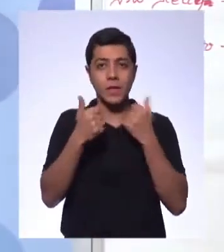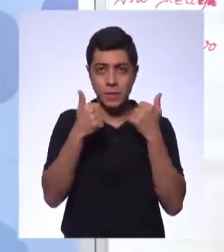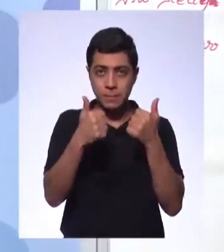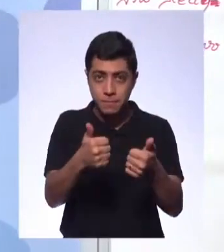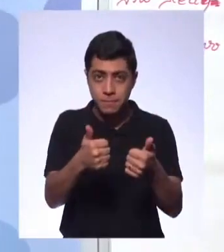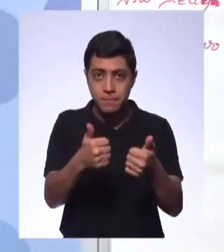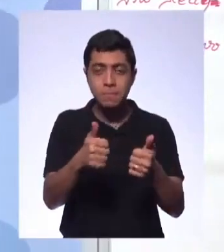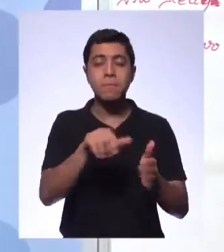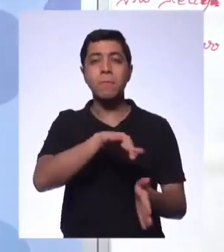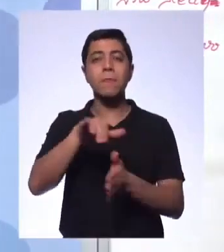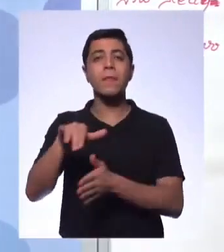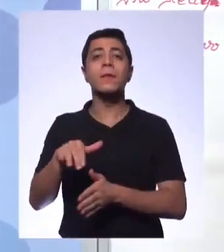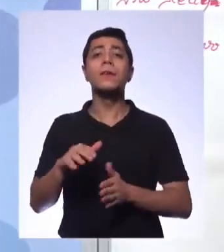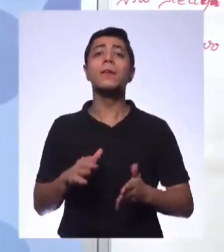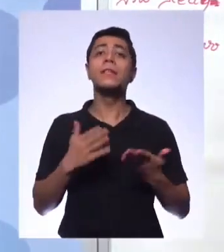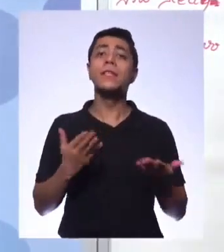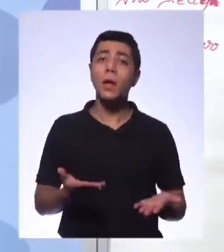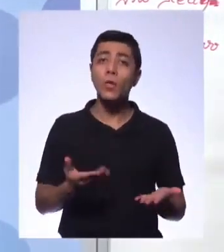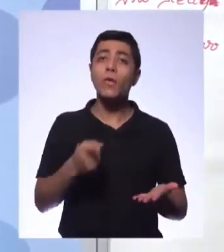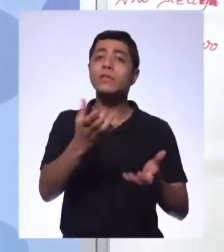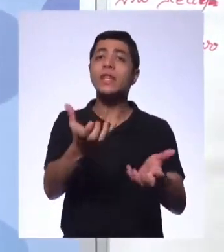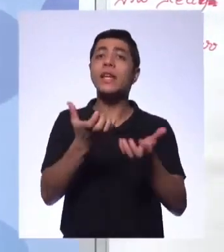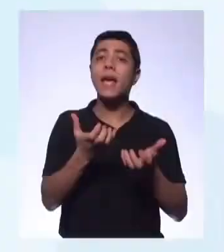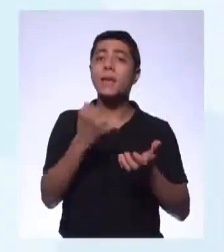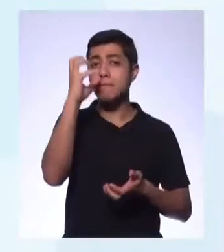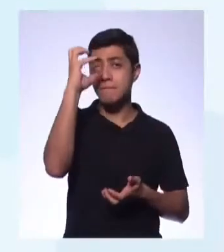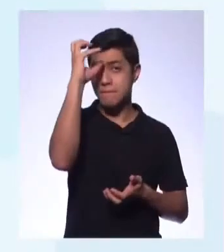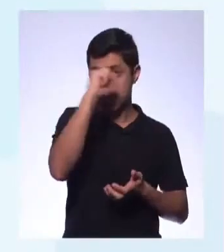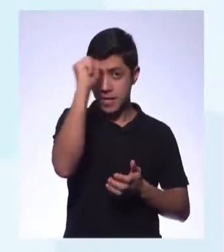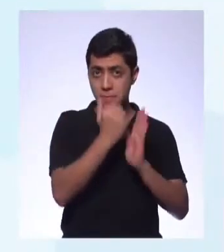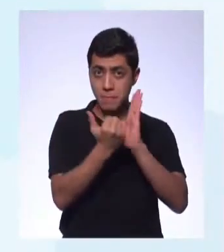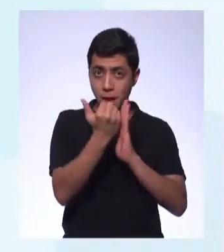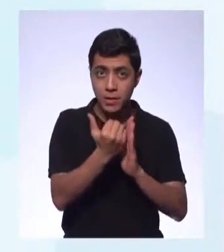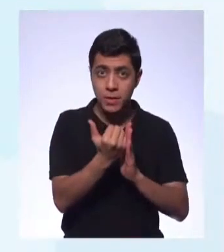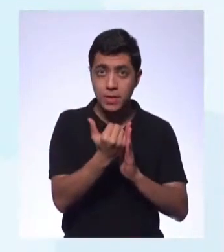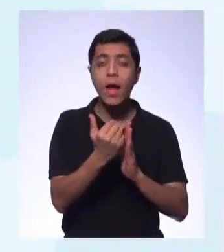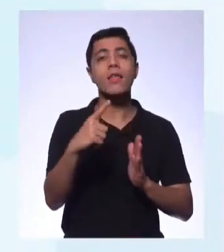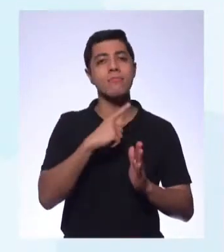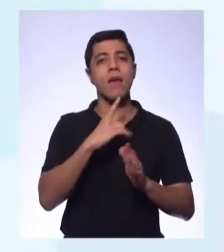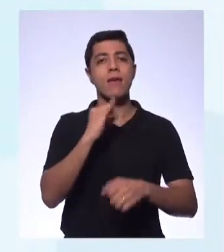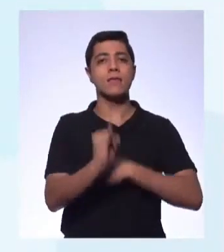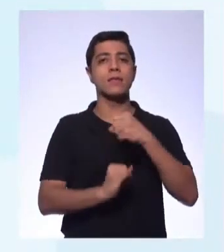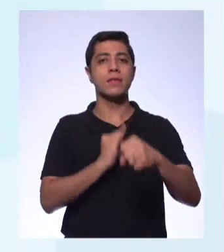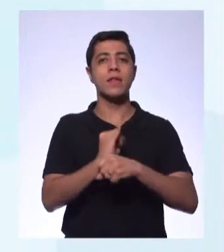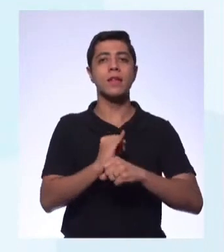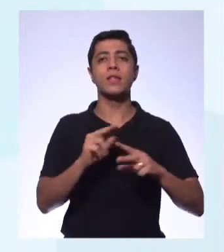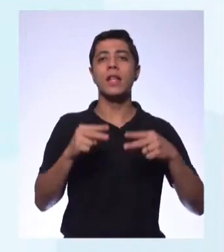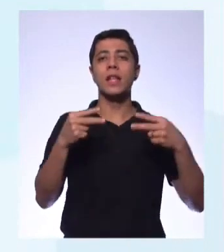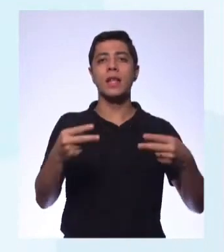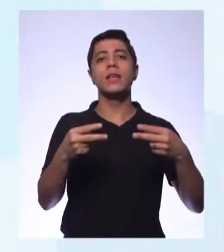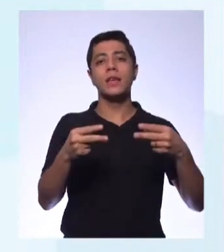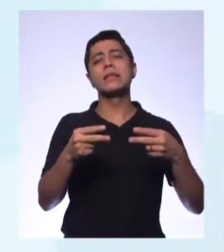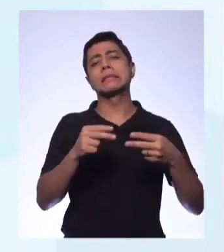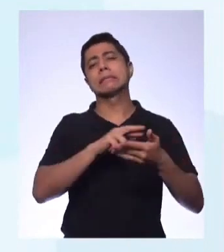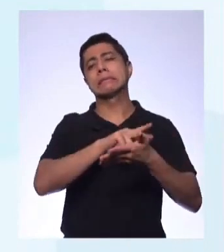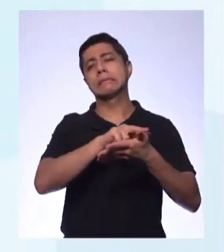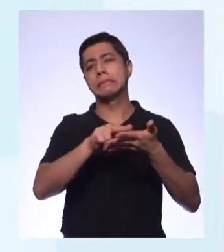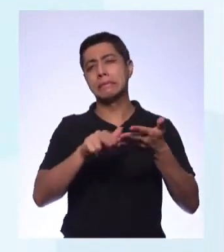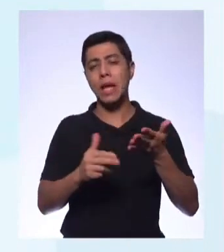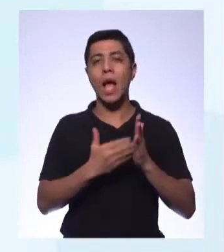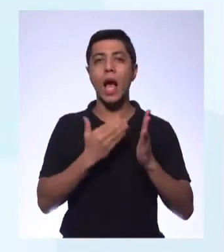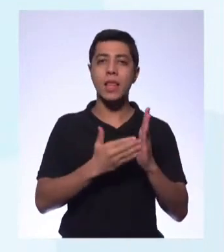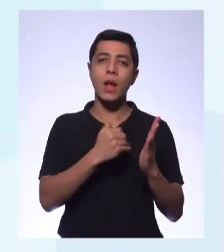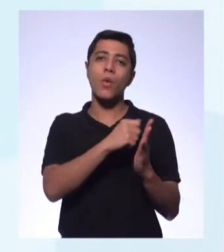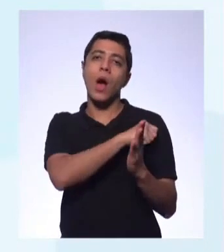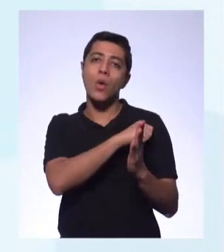gente, então, né, para saber mais, né, nós temos aqui sugestões de alguns links que estão também no caderno do aluno e do professor, tá?